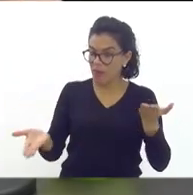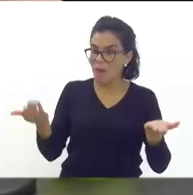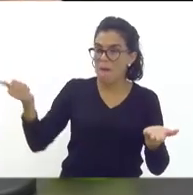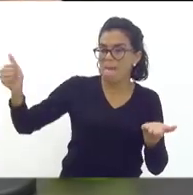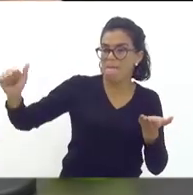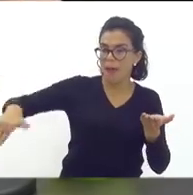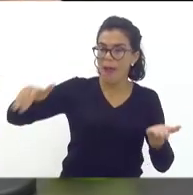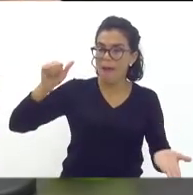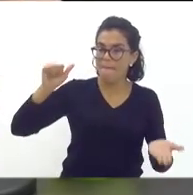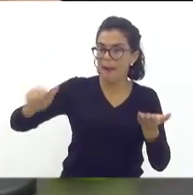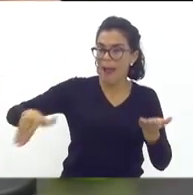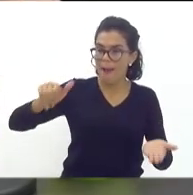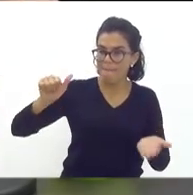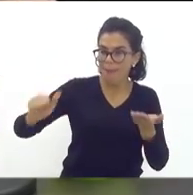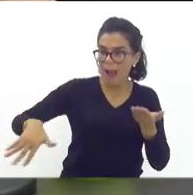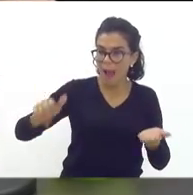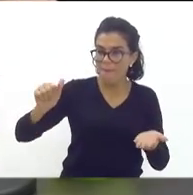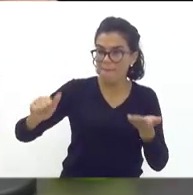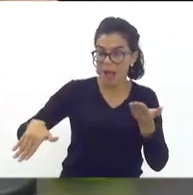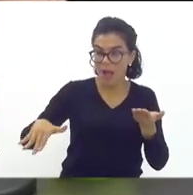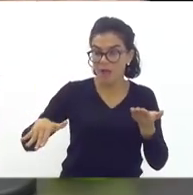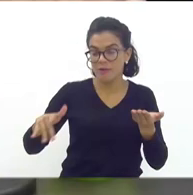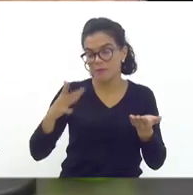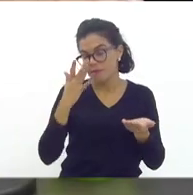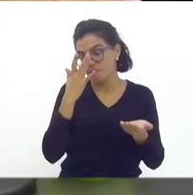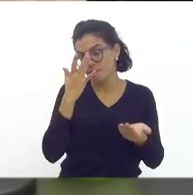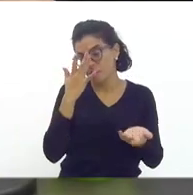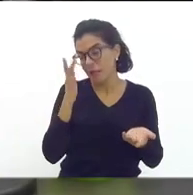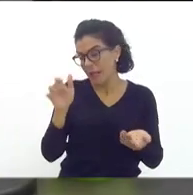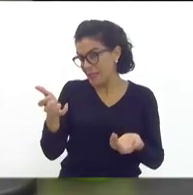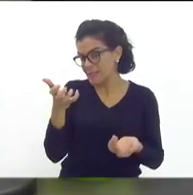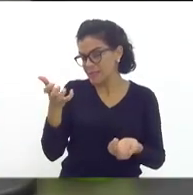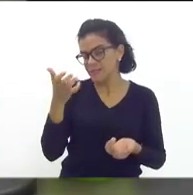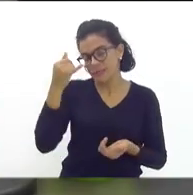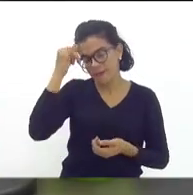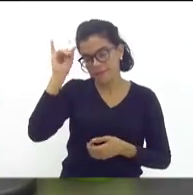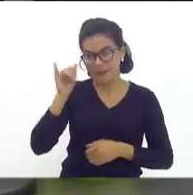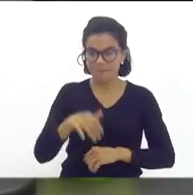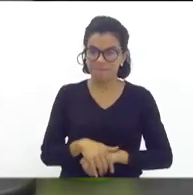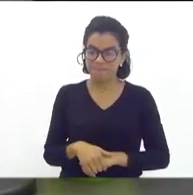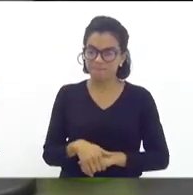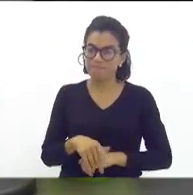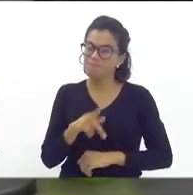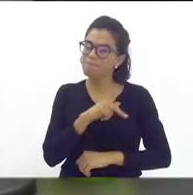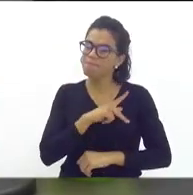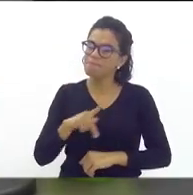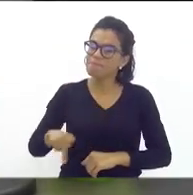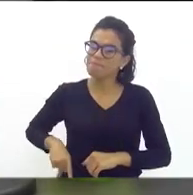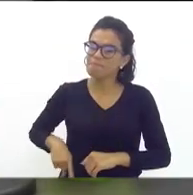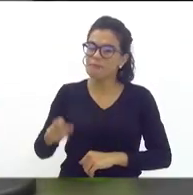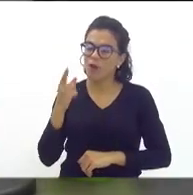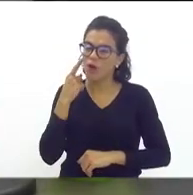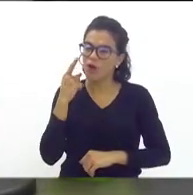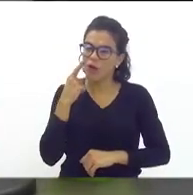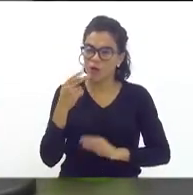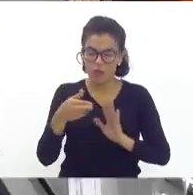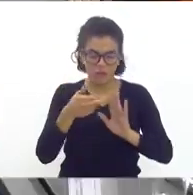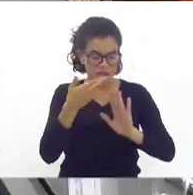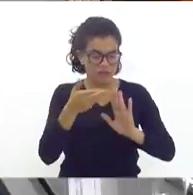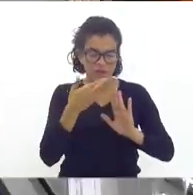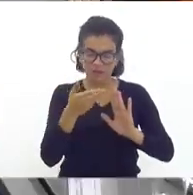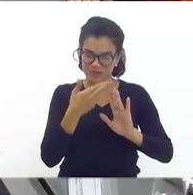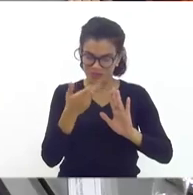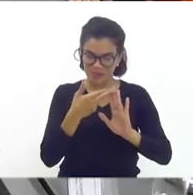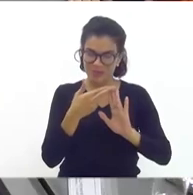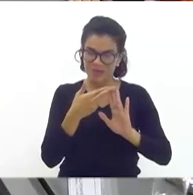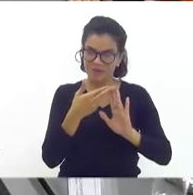de algum outro usuário nas mesmas condições é isso que a gente quer evitar Presidente Mas assim com essa resolução que o senhor